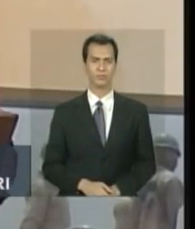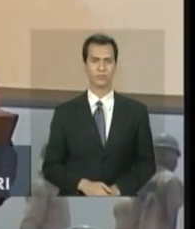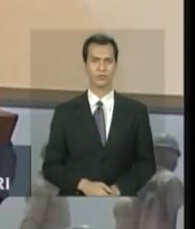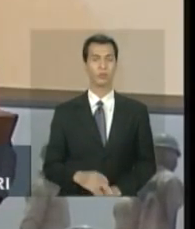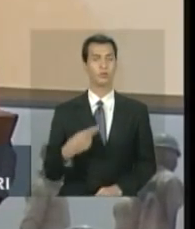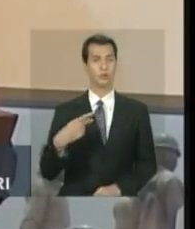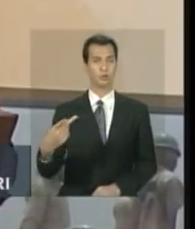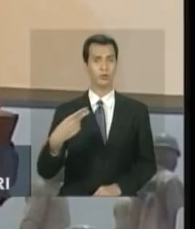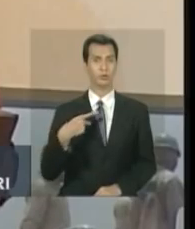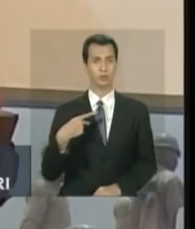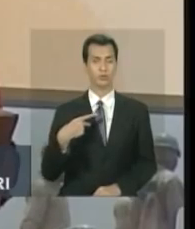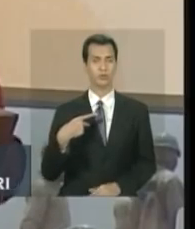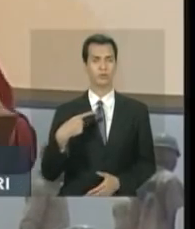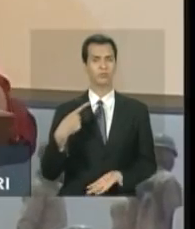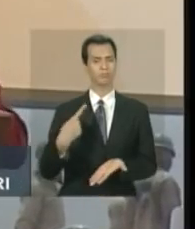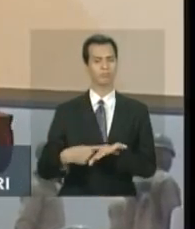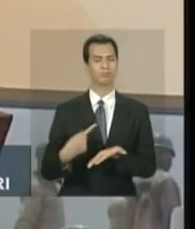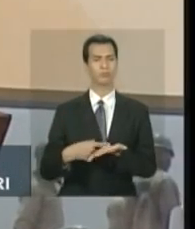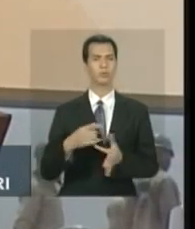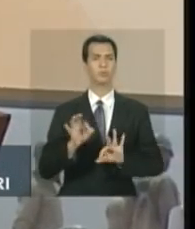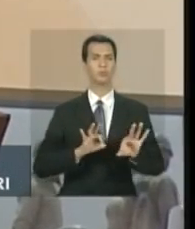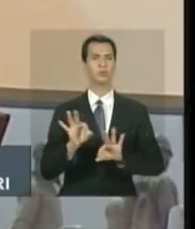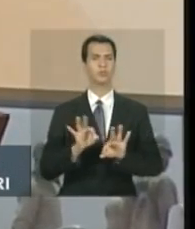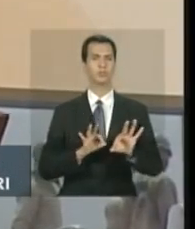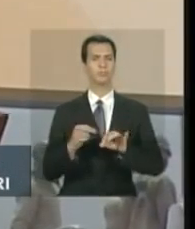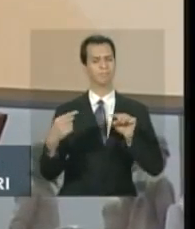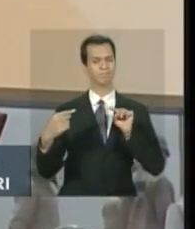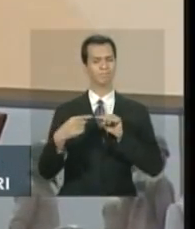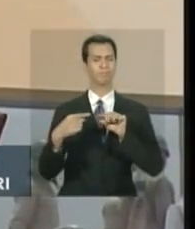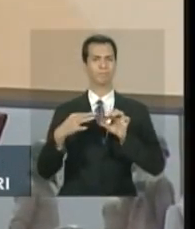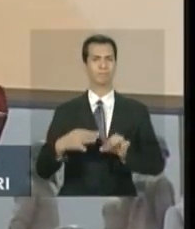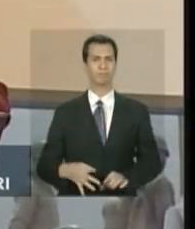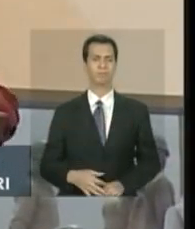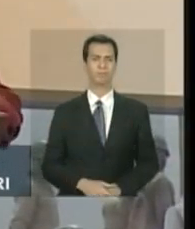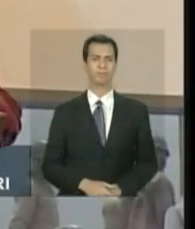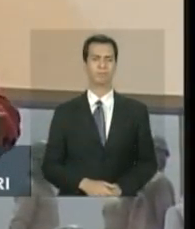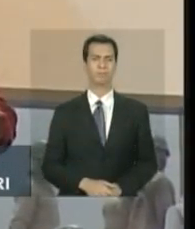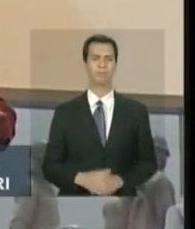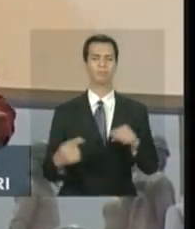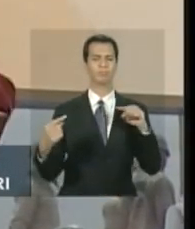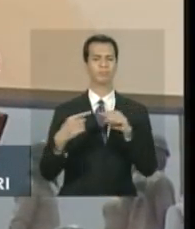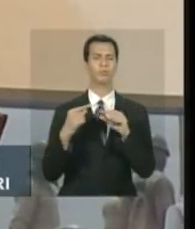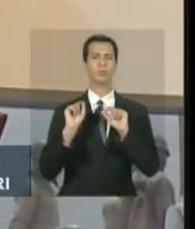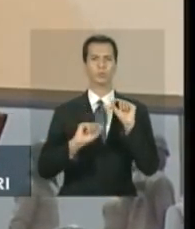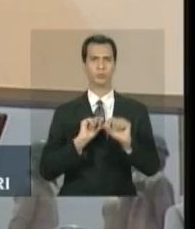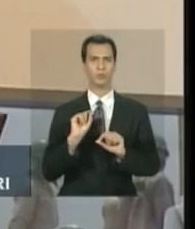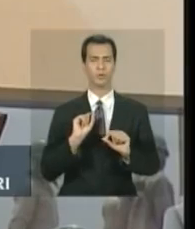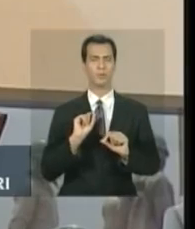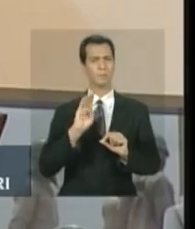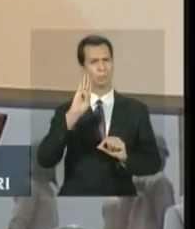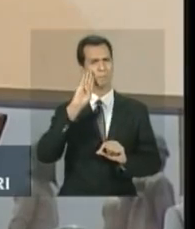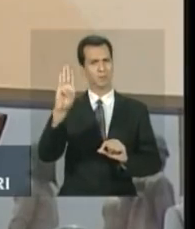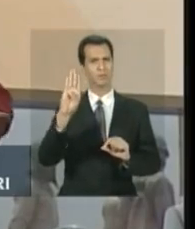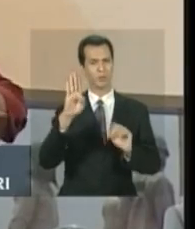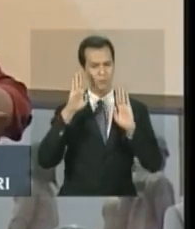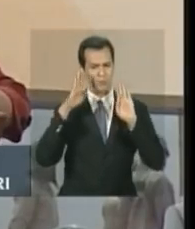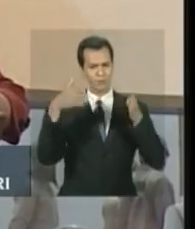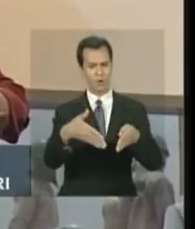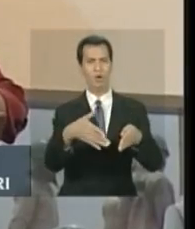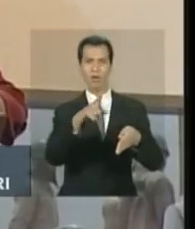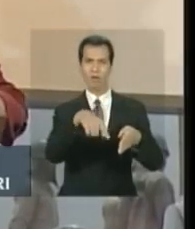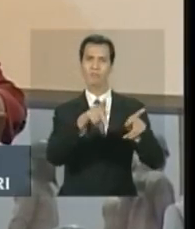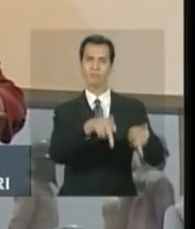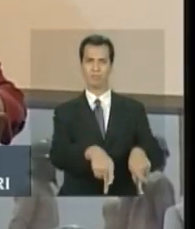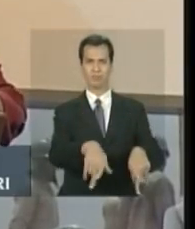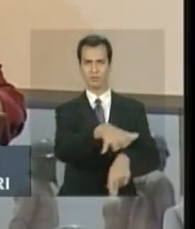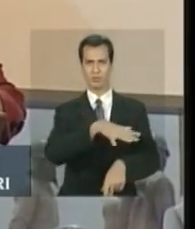defendermos um projeto comum. Um projeto onde, no centro dele, estão as pessoas e